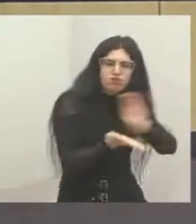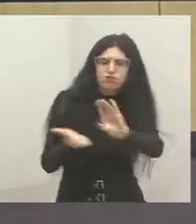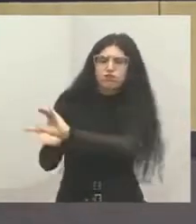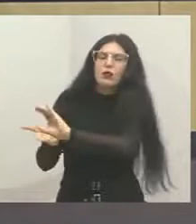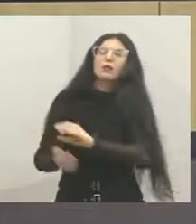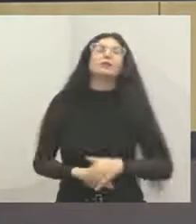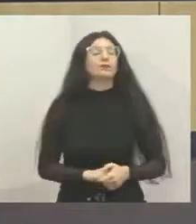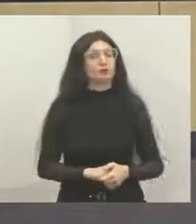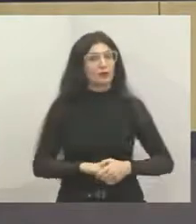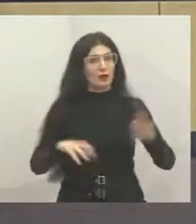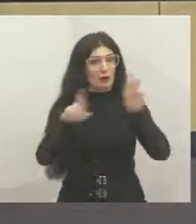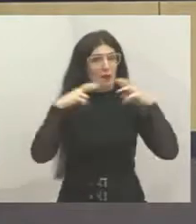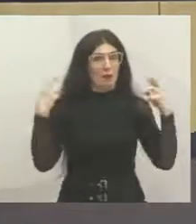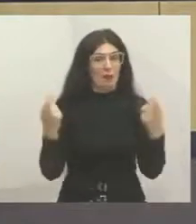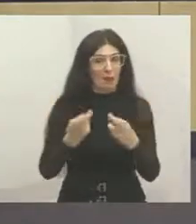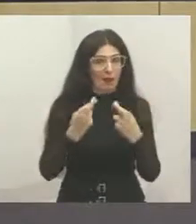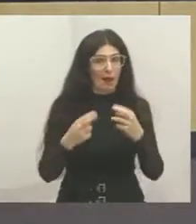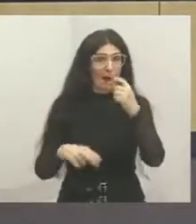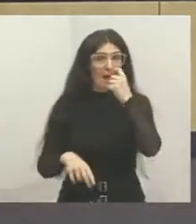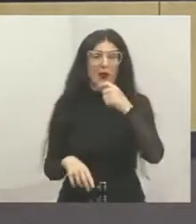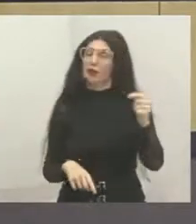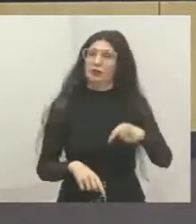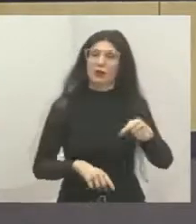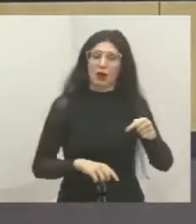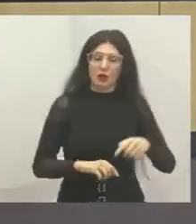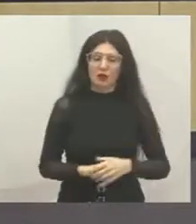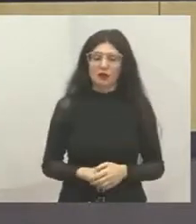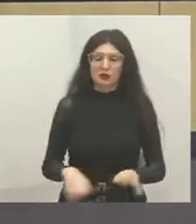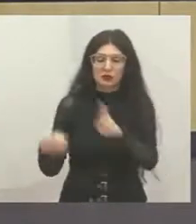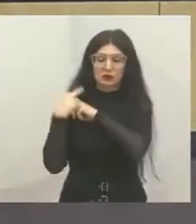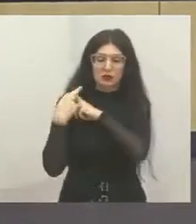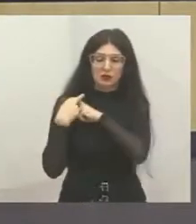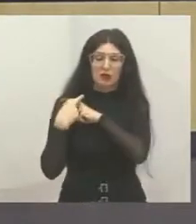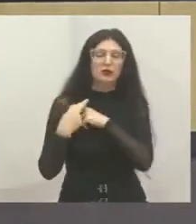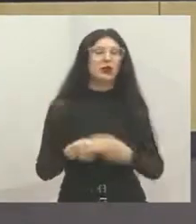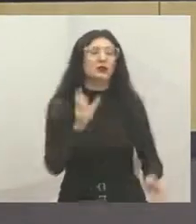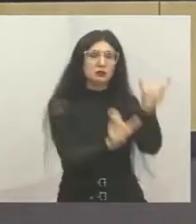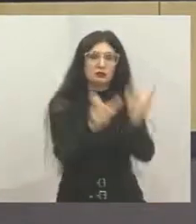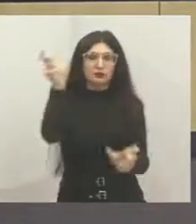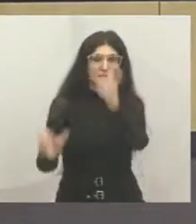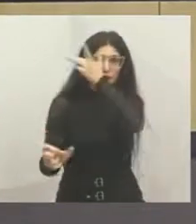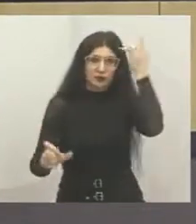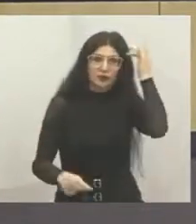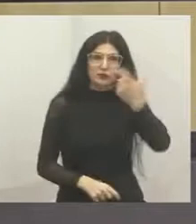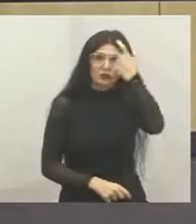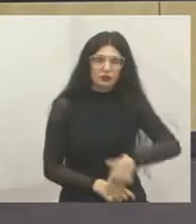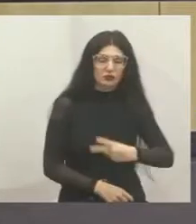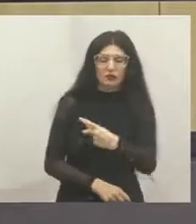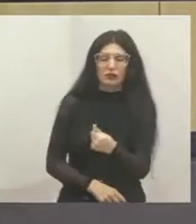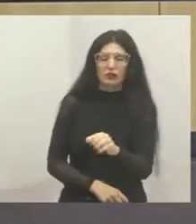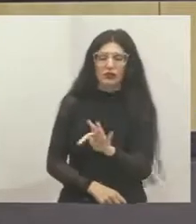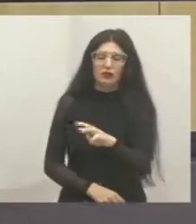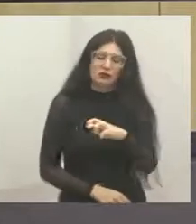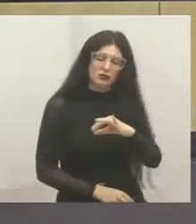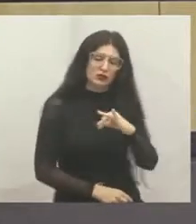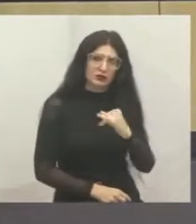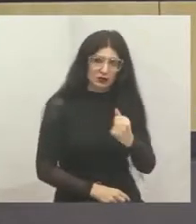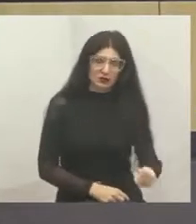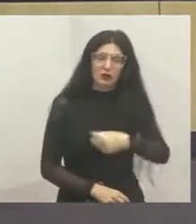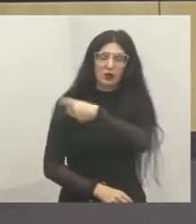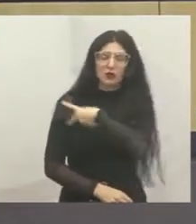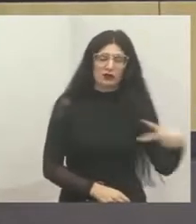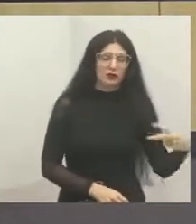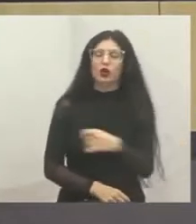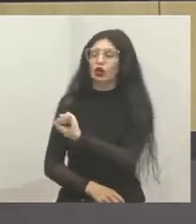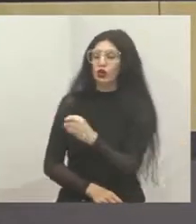Comissão Permanente de Finanças e Orçamento desta Casa, que é composta pelos vereadores: eu, Patrícia Juliane, presidente,